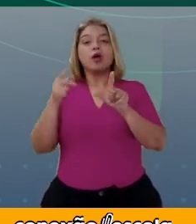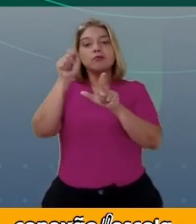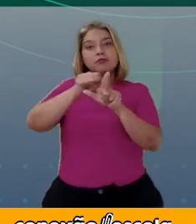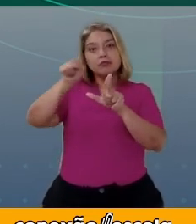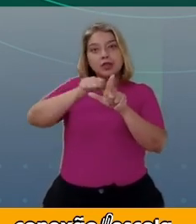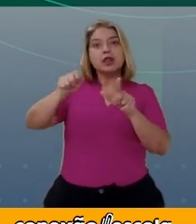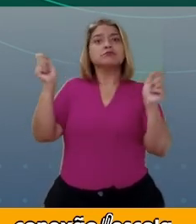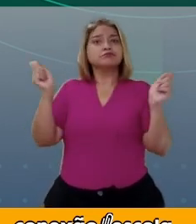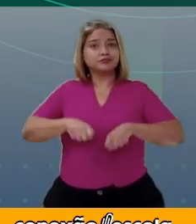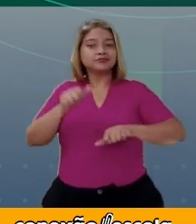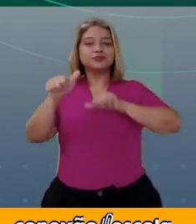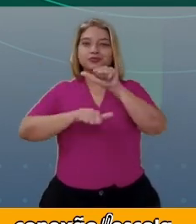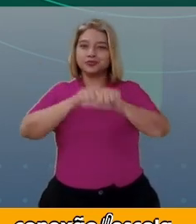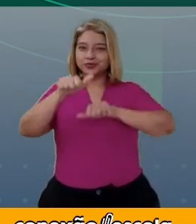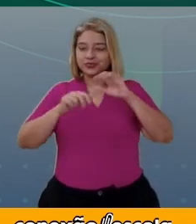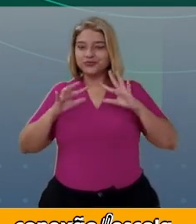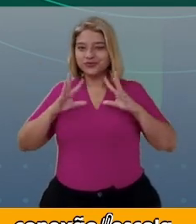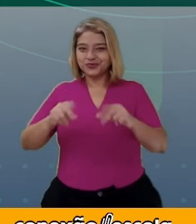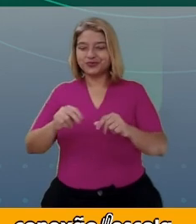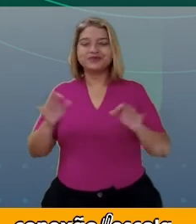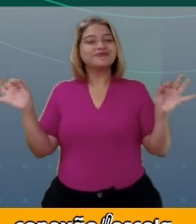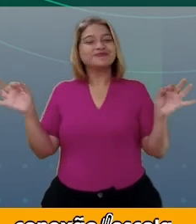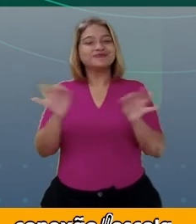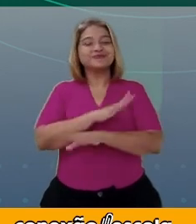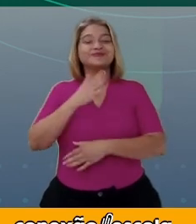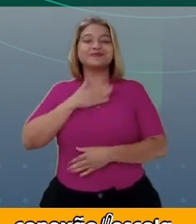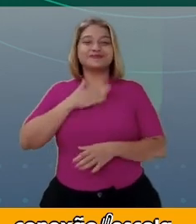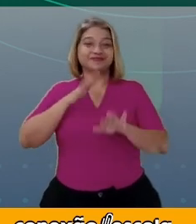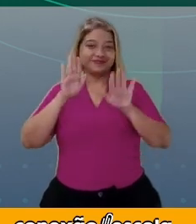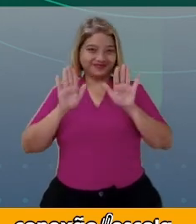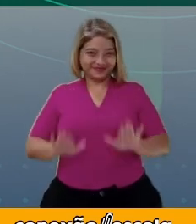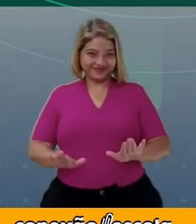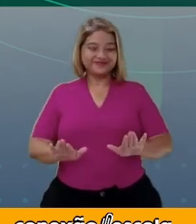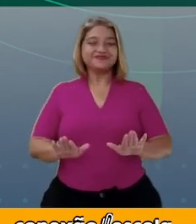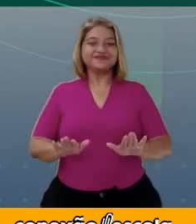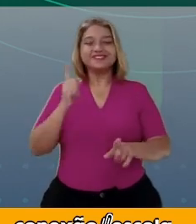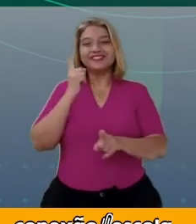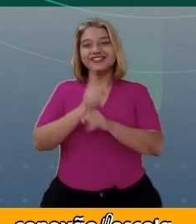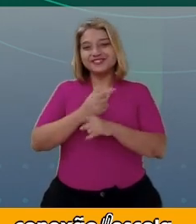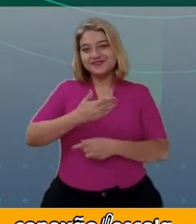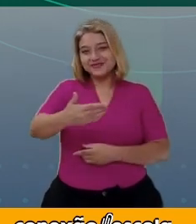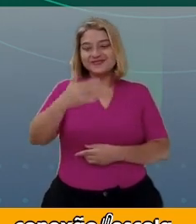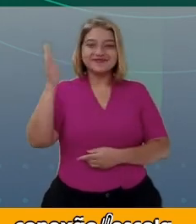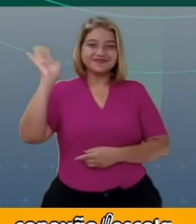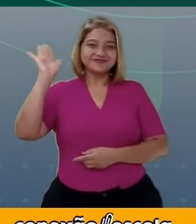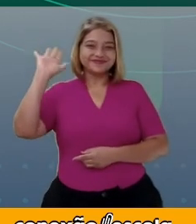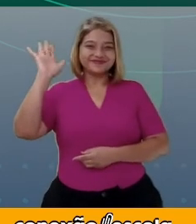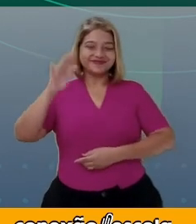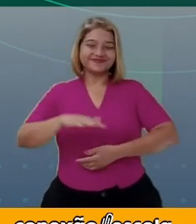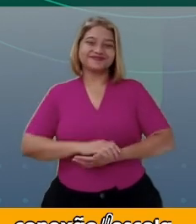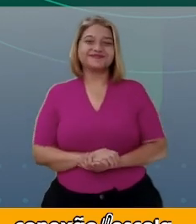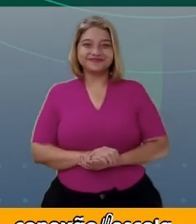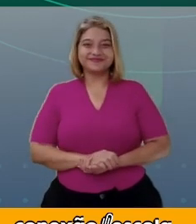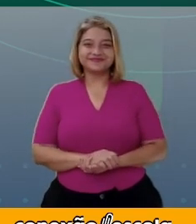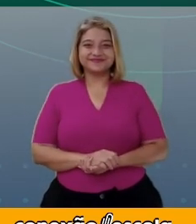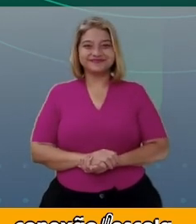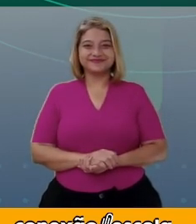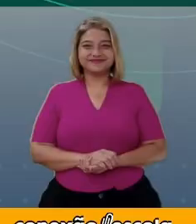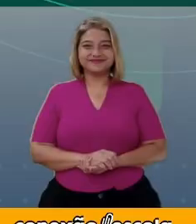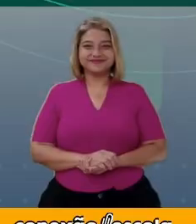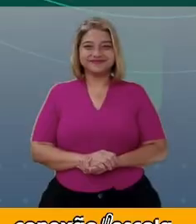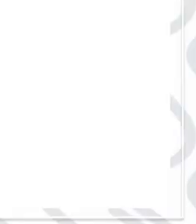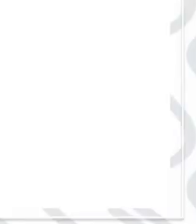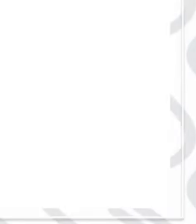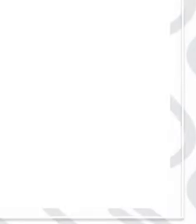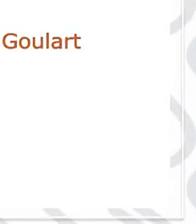tudo. É isso aí. Eu vou ficando por aqui. Até a próxima. Tchau, tchau. Tchau. Tchau.